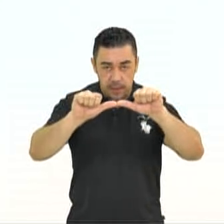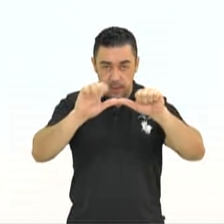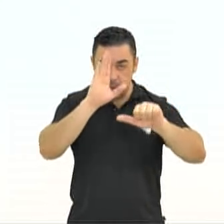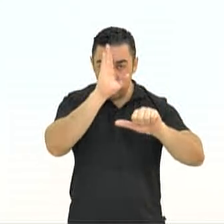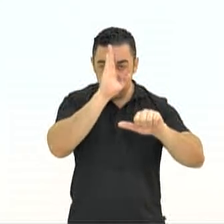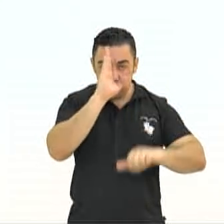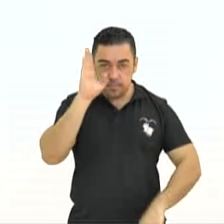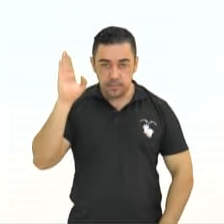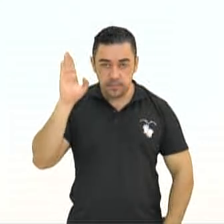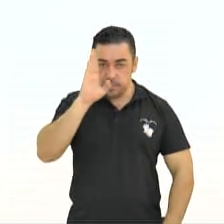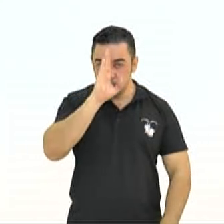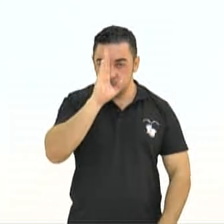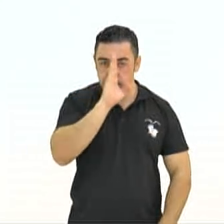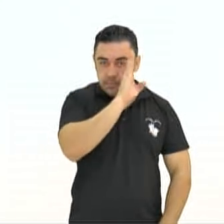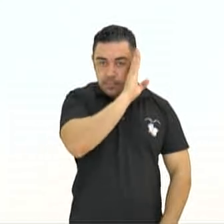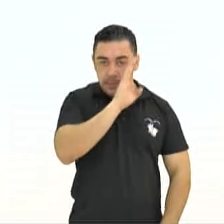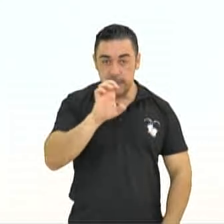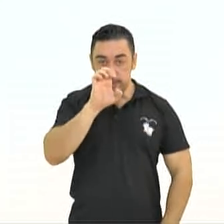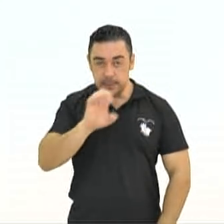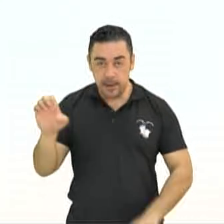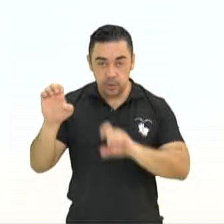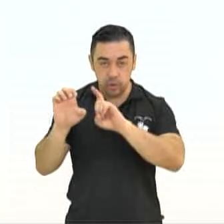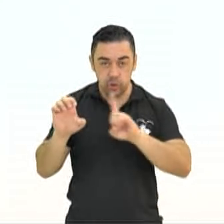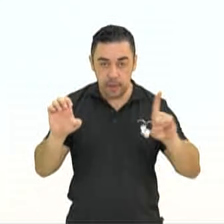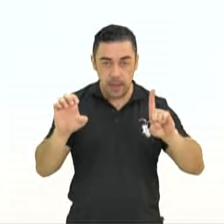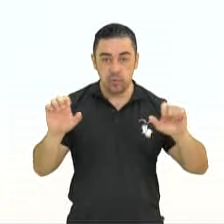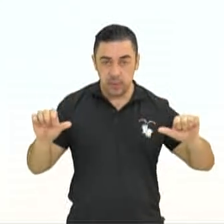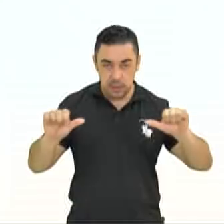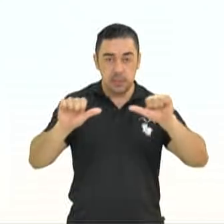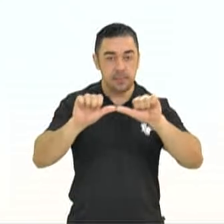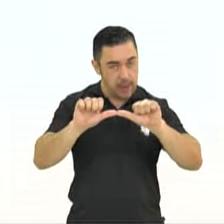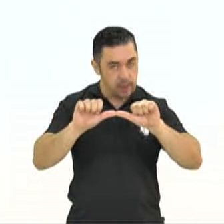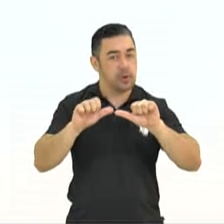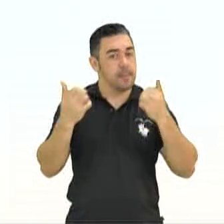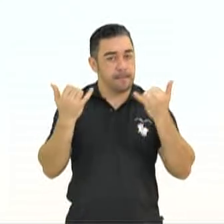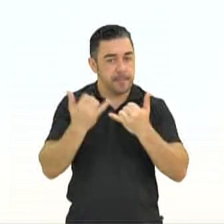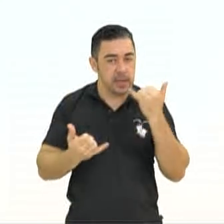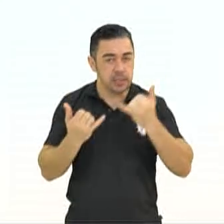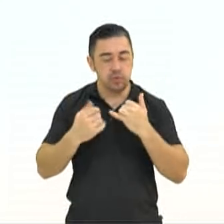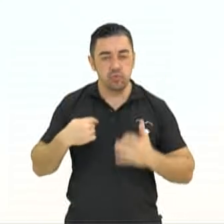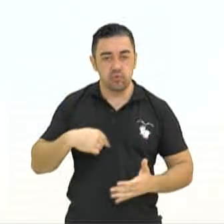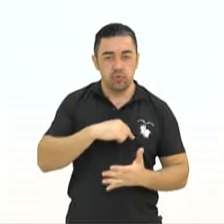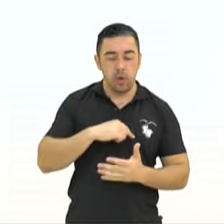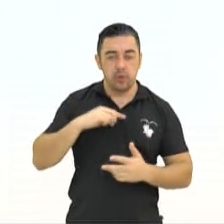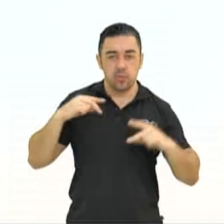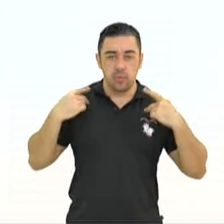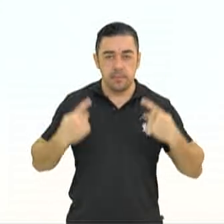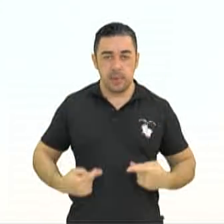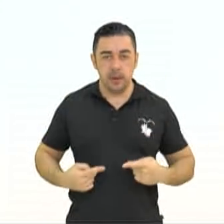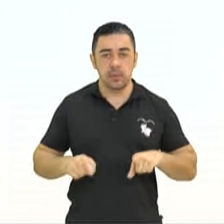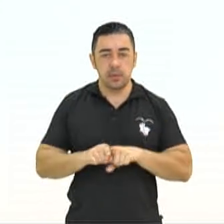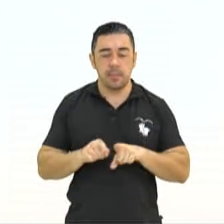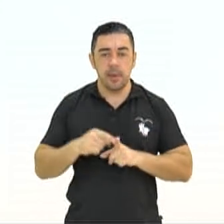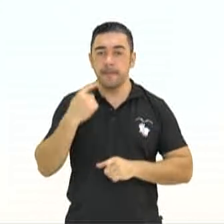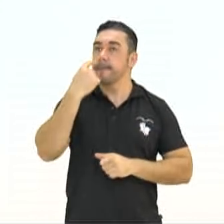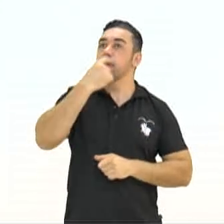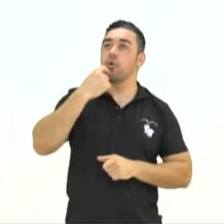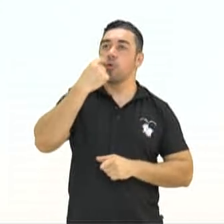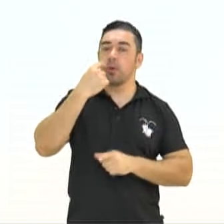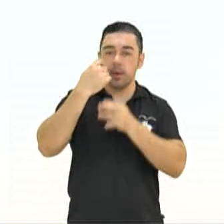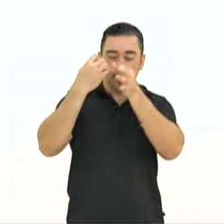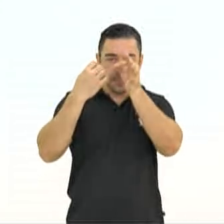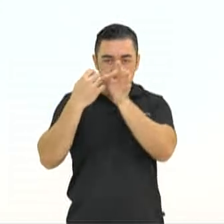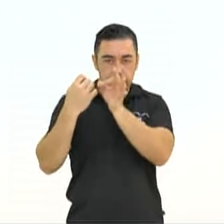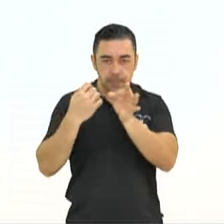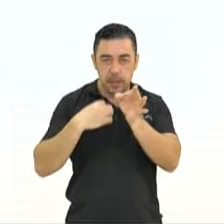com o lado esquerdo e o direito do corpo simétricos, como nos seres humanos, e com aberturas nas duas extremidades ligadas por um